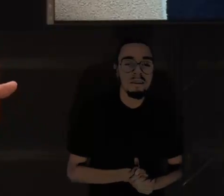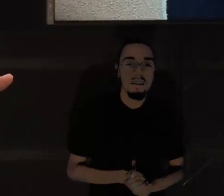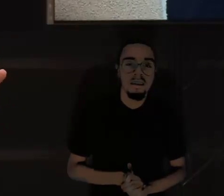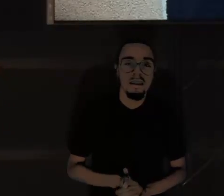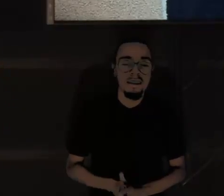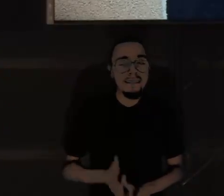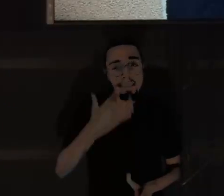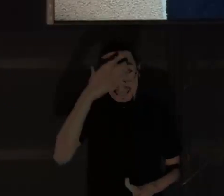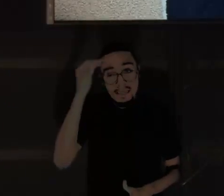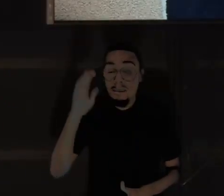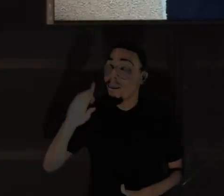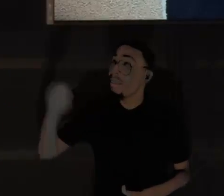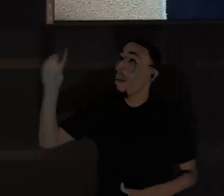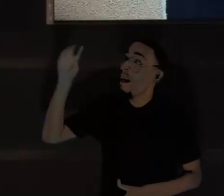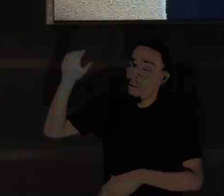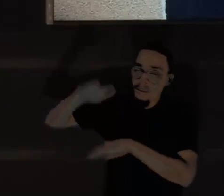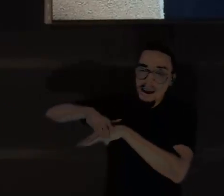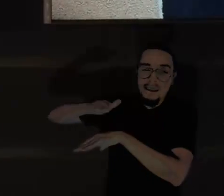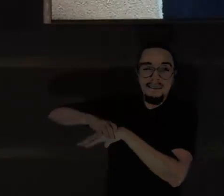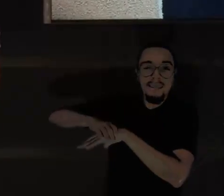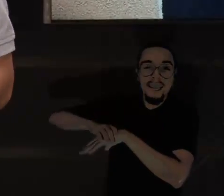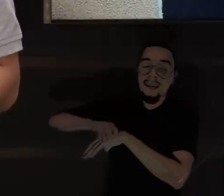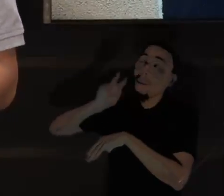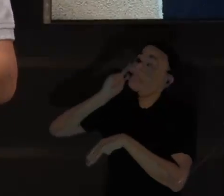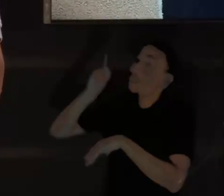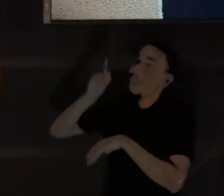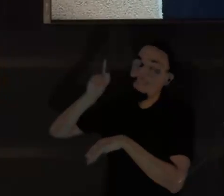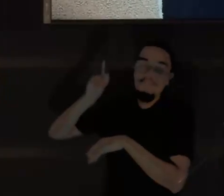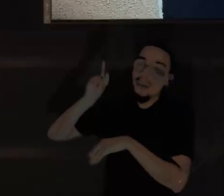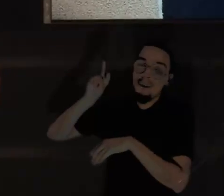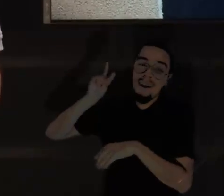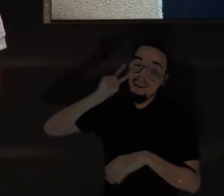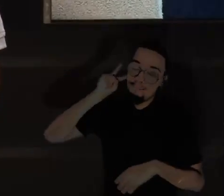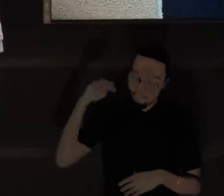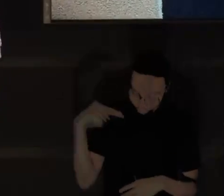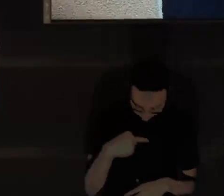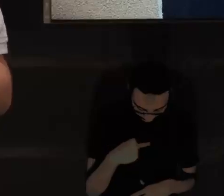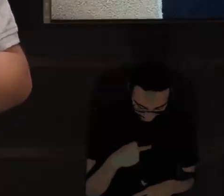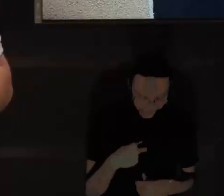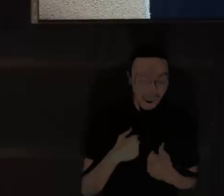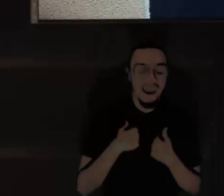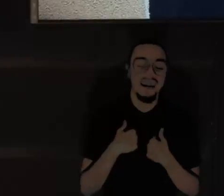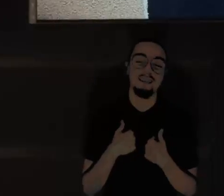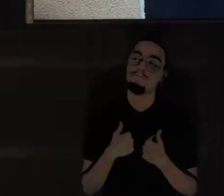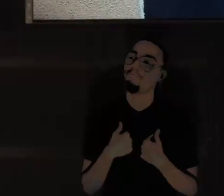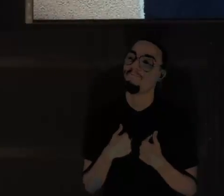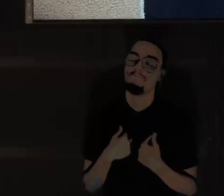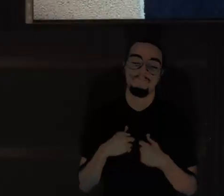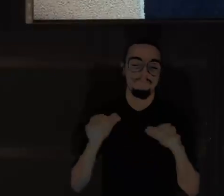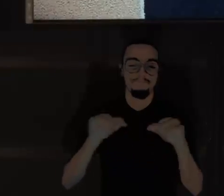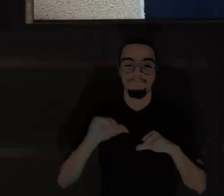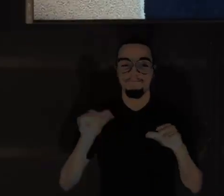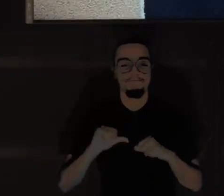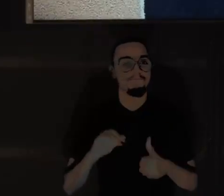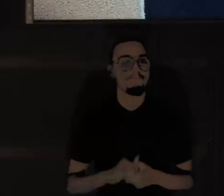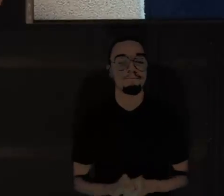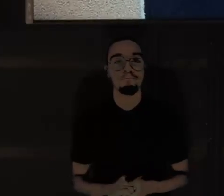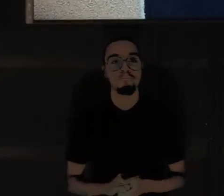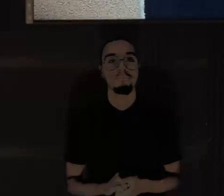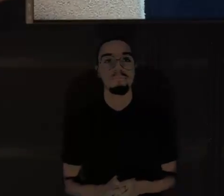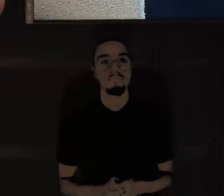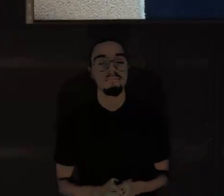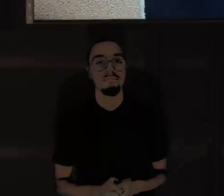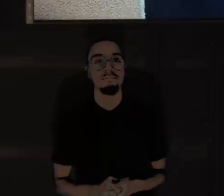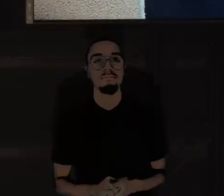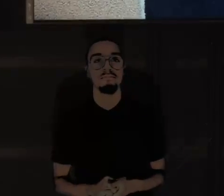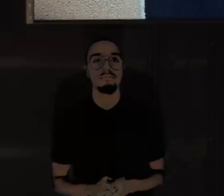nessa. Legal, eu vou nessa, porque a deformação é maior do que a palavra. Enquanto aquilo que você se